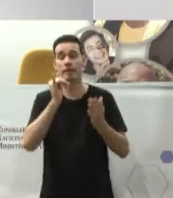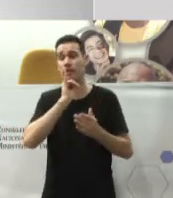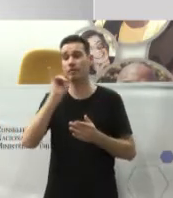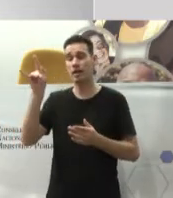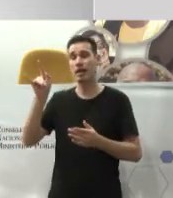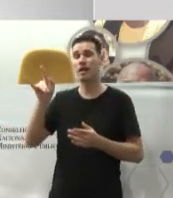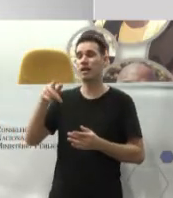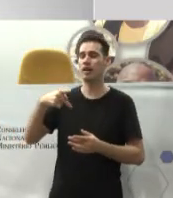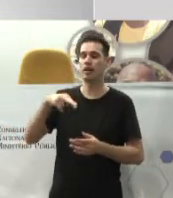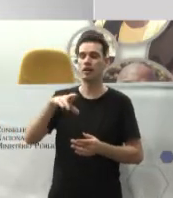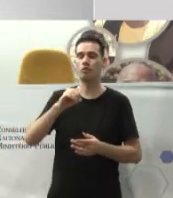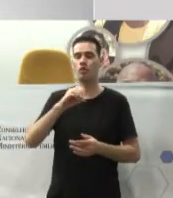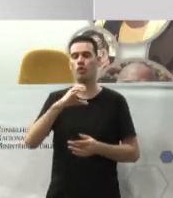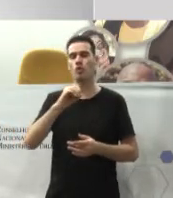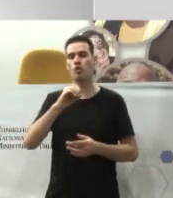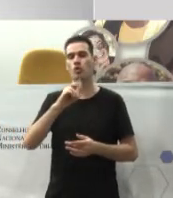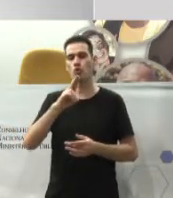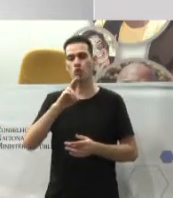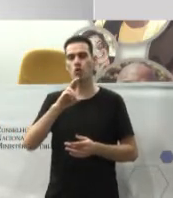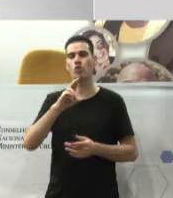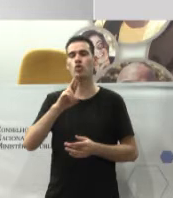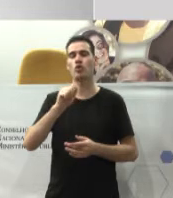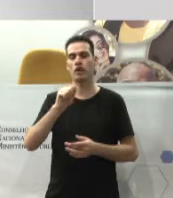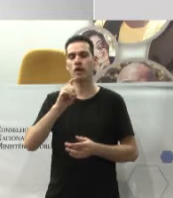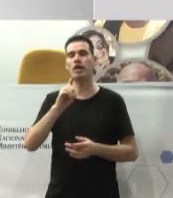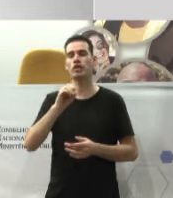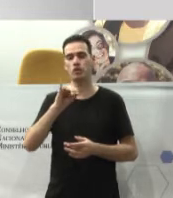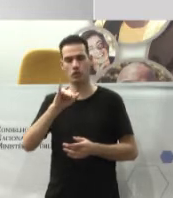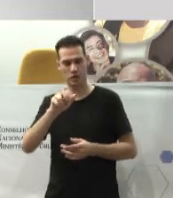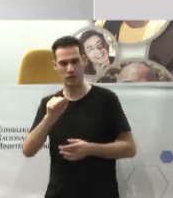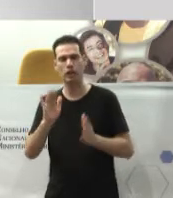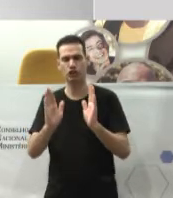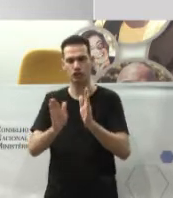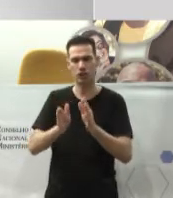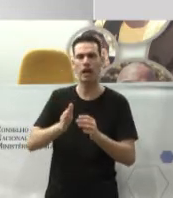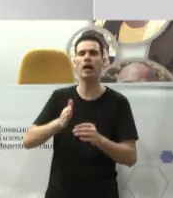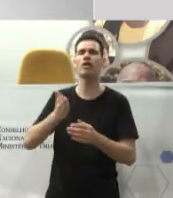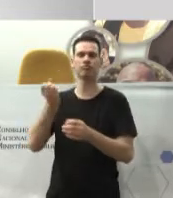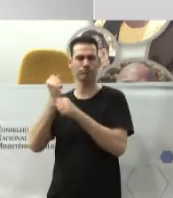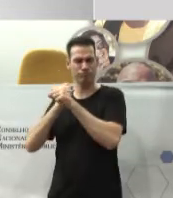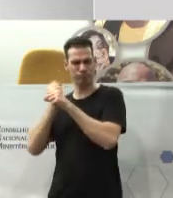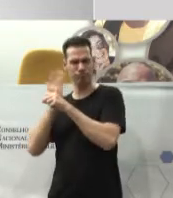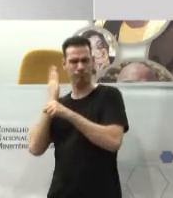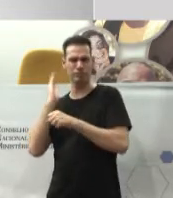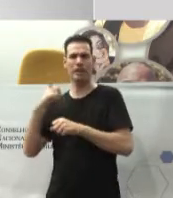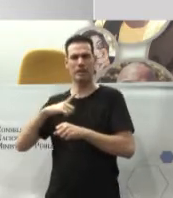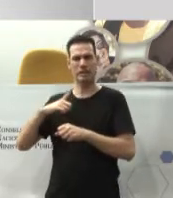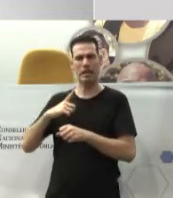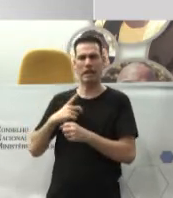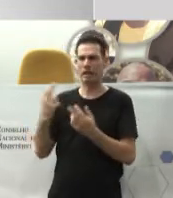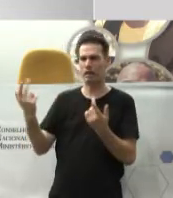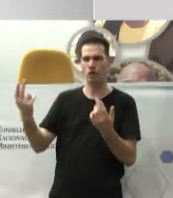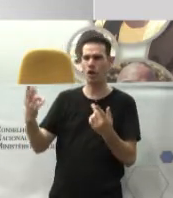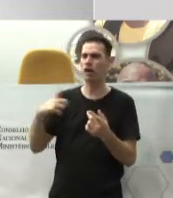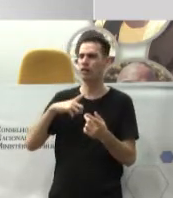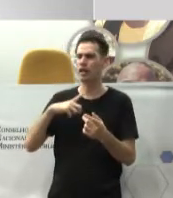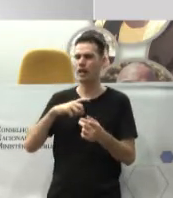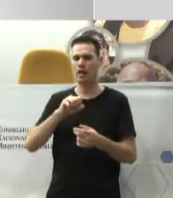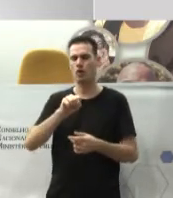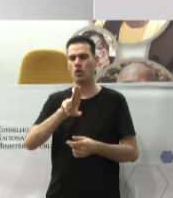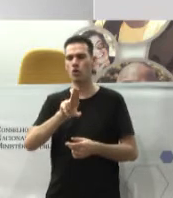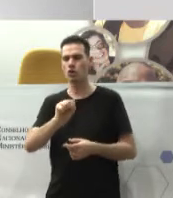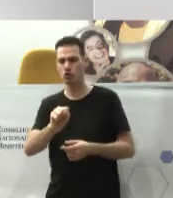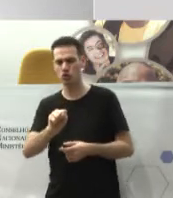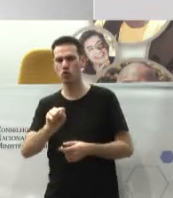Janeiro já possui uma, que foi até premiada com o Inovare, há alguns anos. Existe também o SUS Mediado, que é